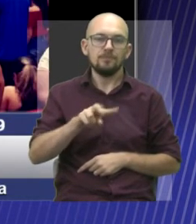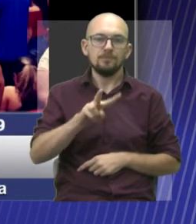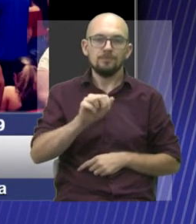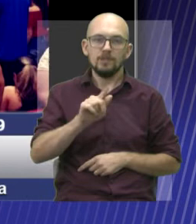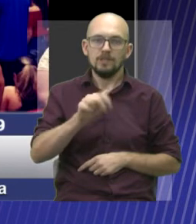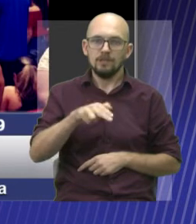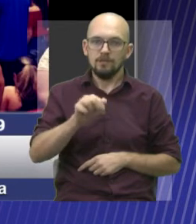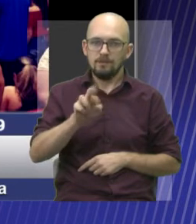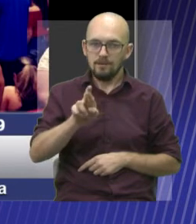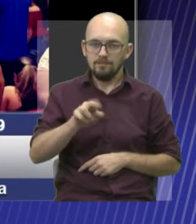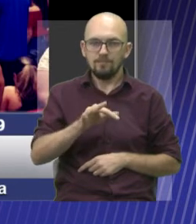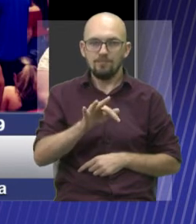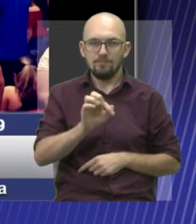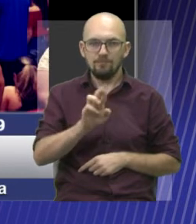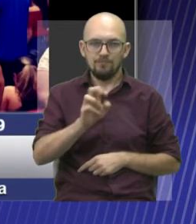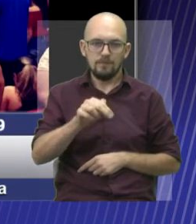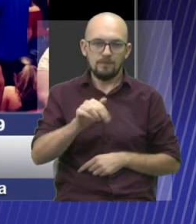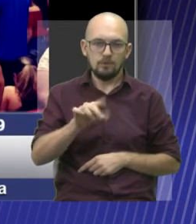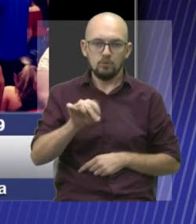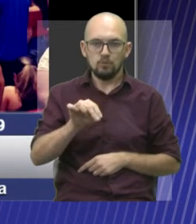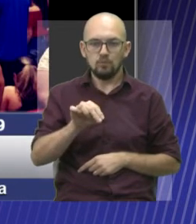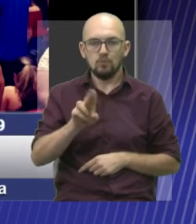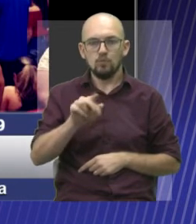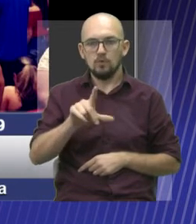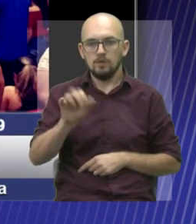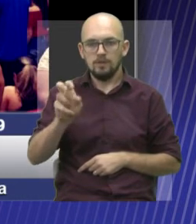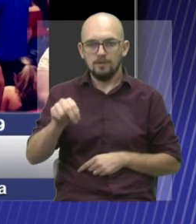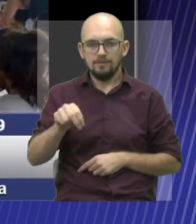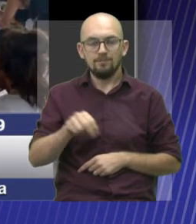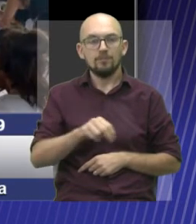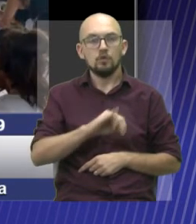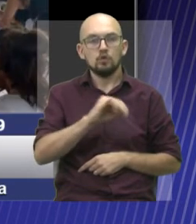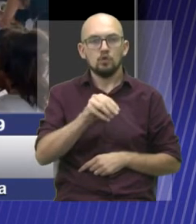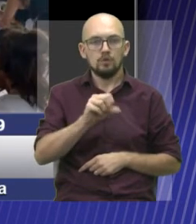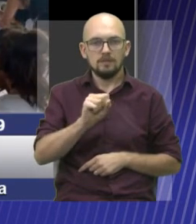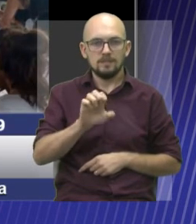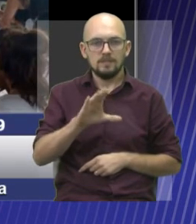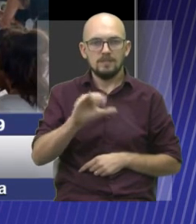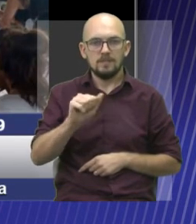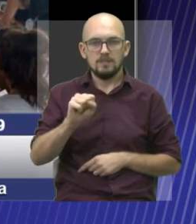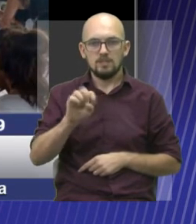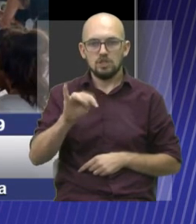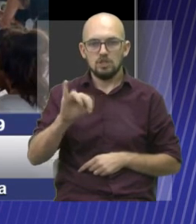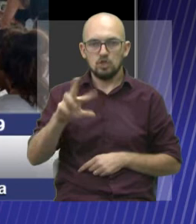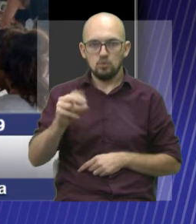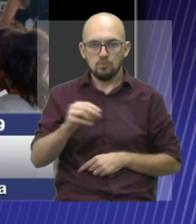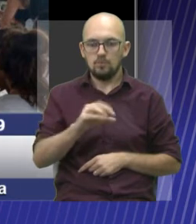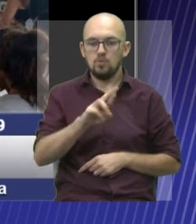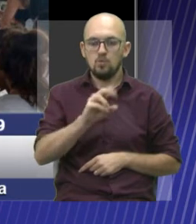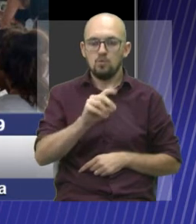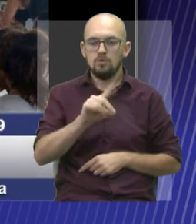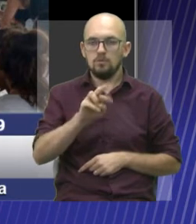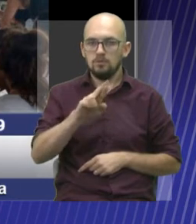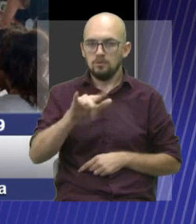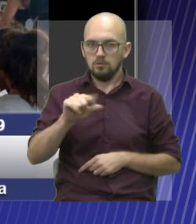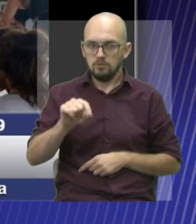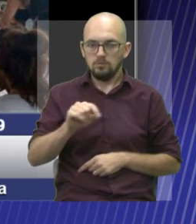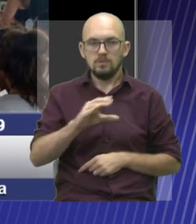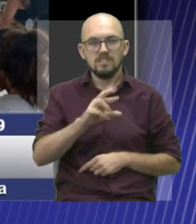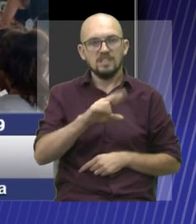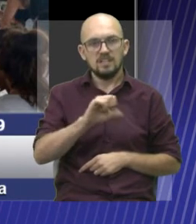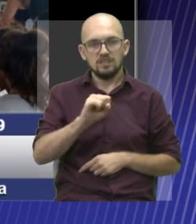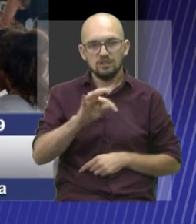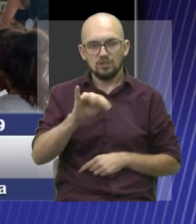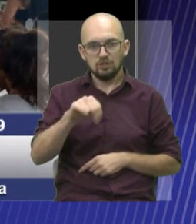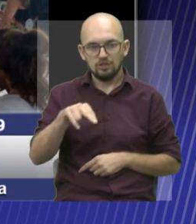Nunes dos Santos, Fernando Teodoro Ulian, José Renato Pereira Castilho, Rodrigo Xavier, Cristina Helena